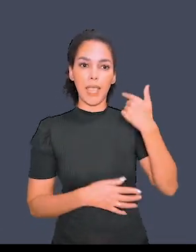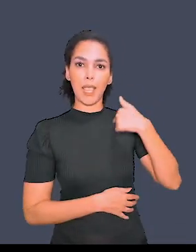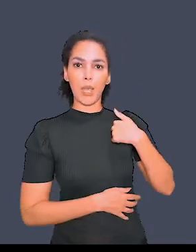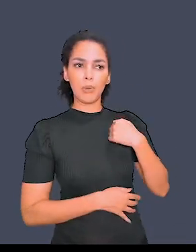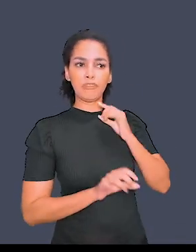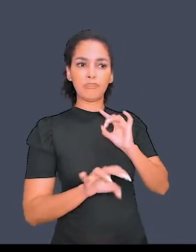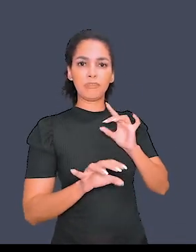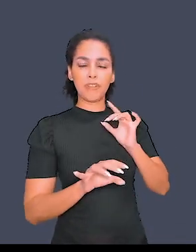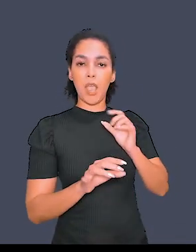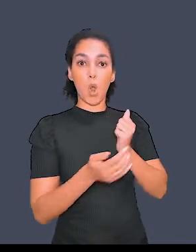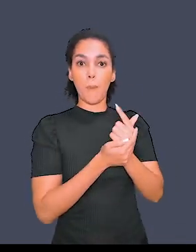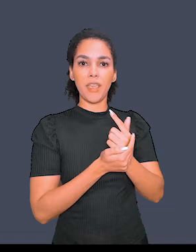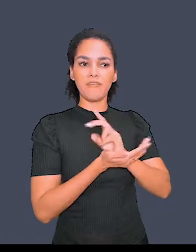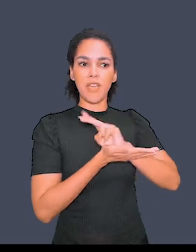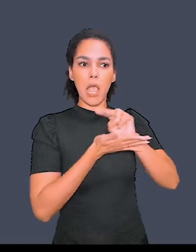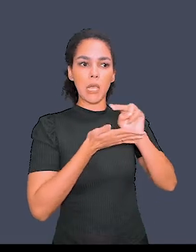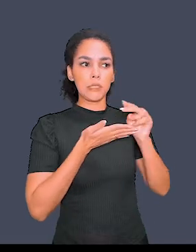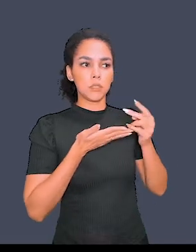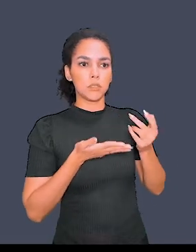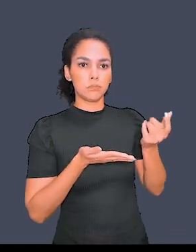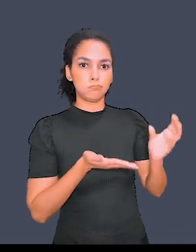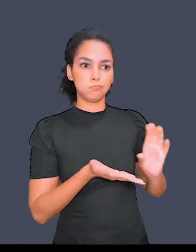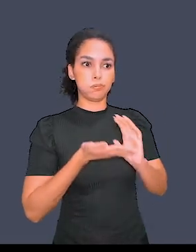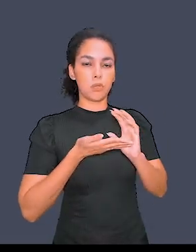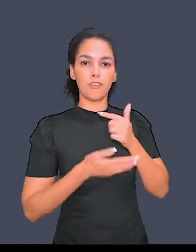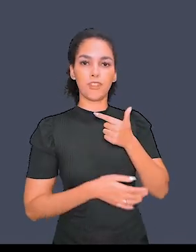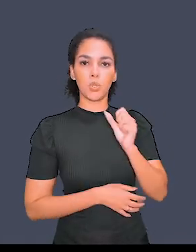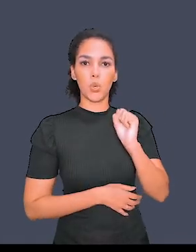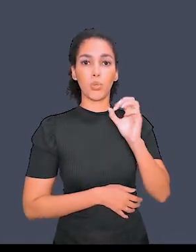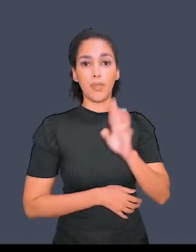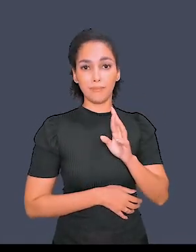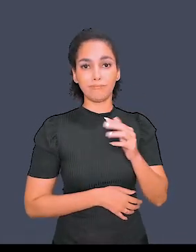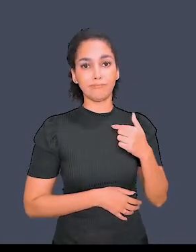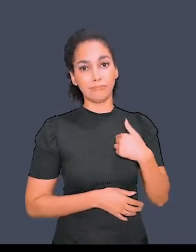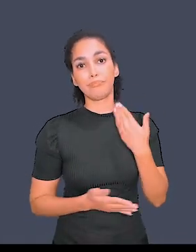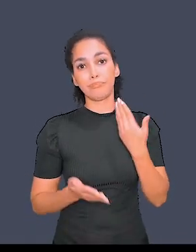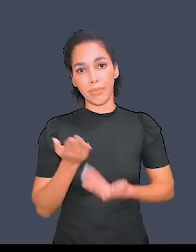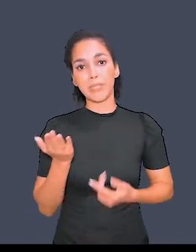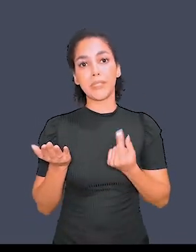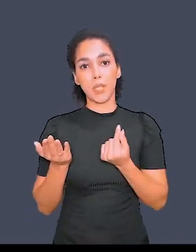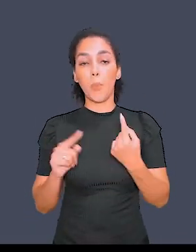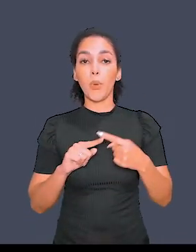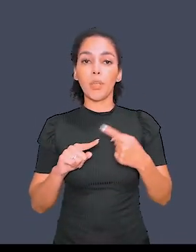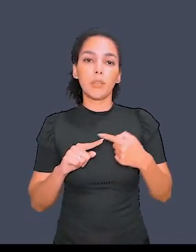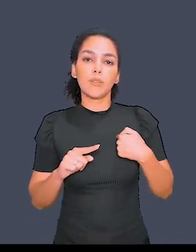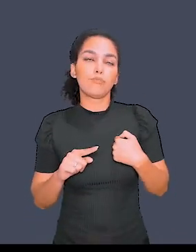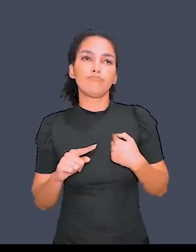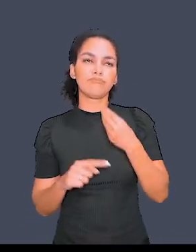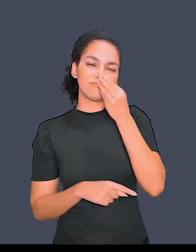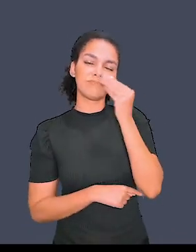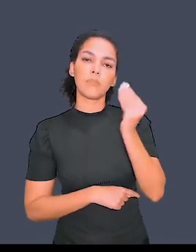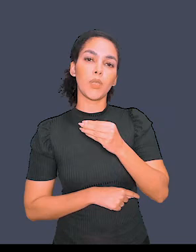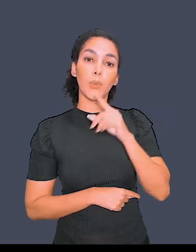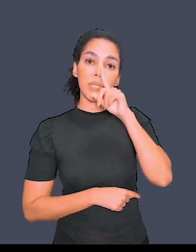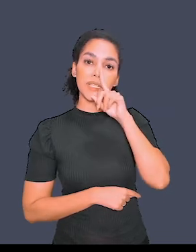milhas múltiplos na época, que viraram agora Latam, a R$28. Então, nesse exemplo, eu perdi dinheiro justamente porque eu negligenciei